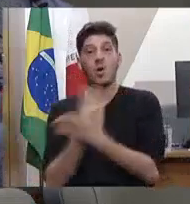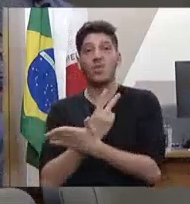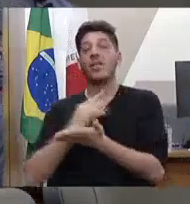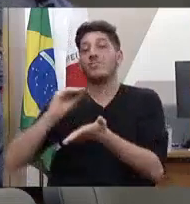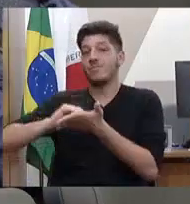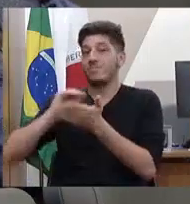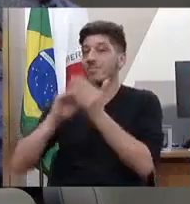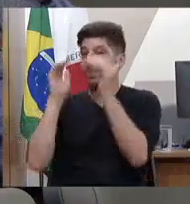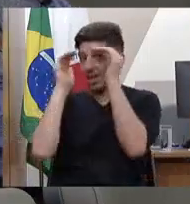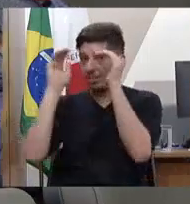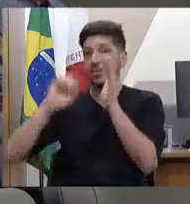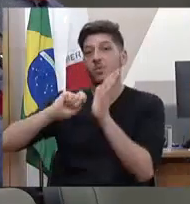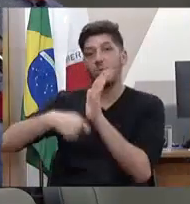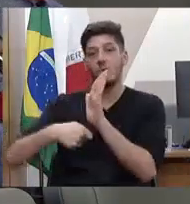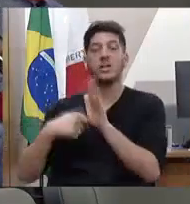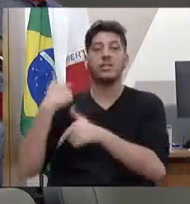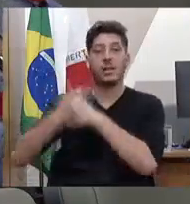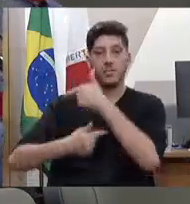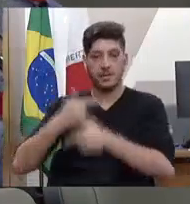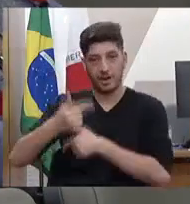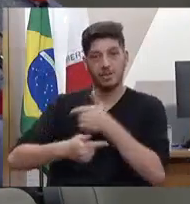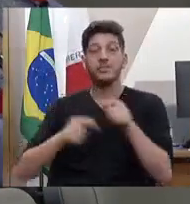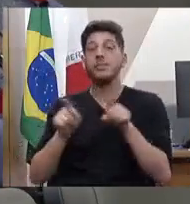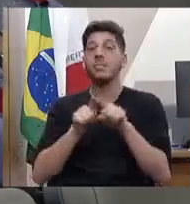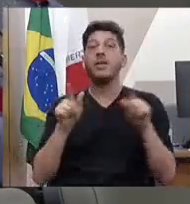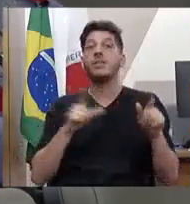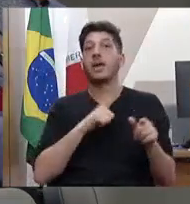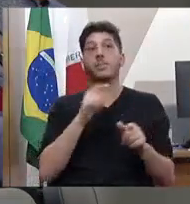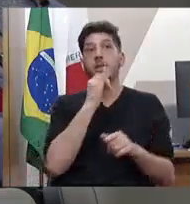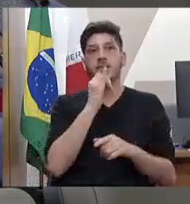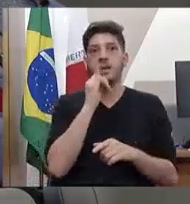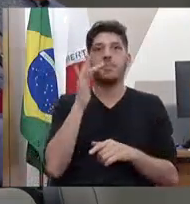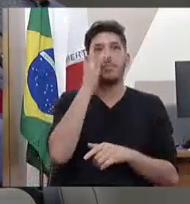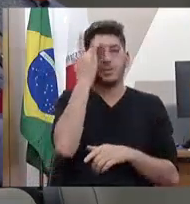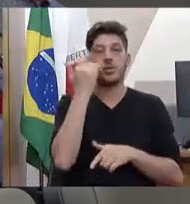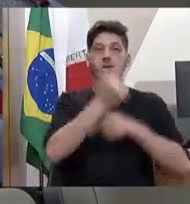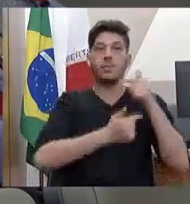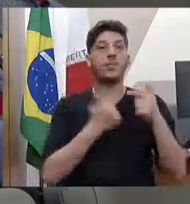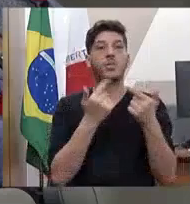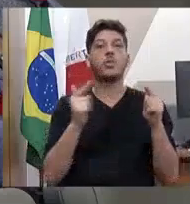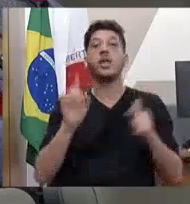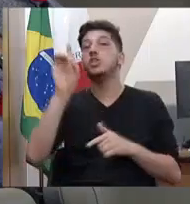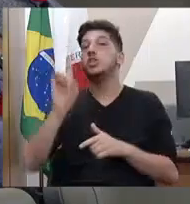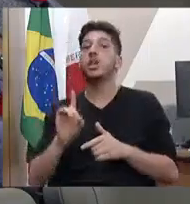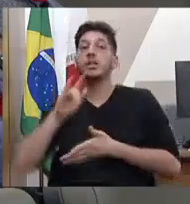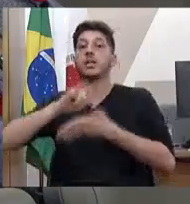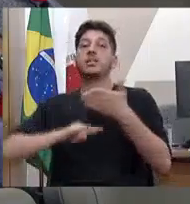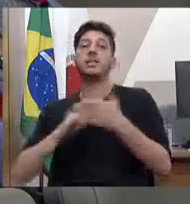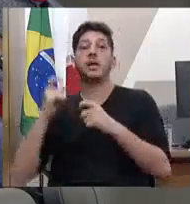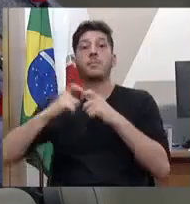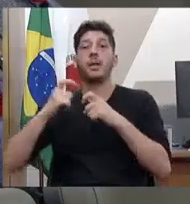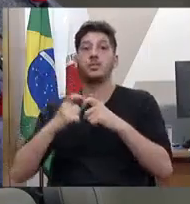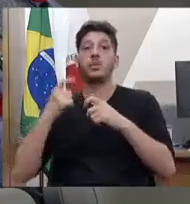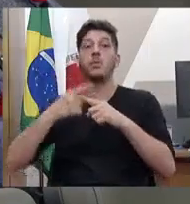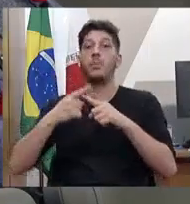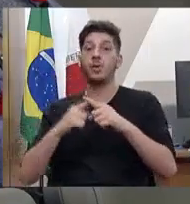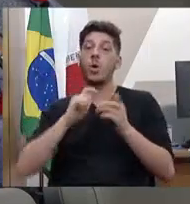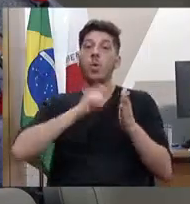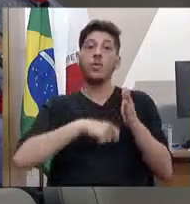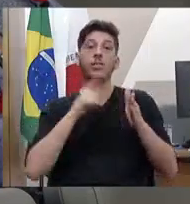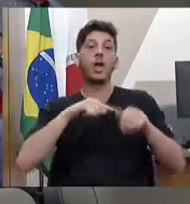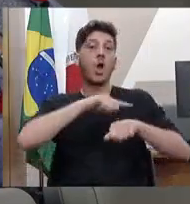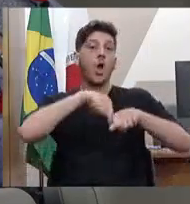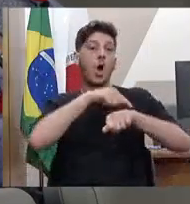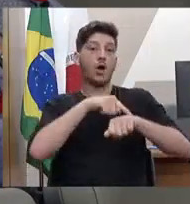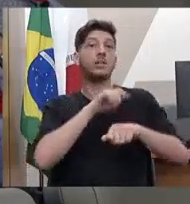trabalho né você tem trabalhador que não tem direito ao atestado médico porque ele recebe é por dia trabalhado então se ele